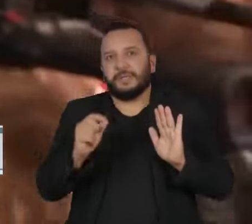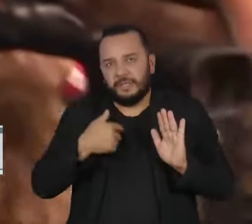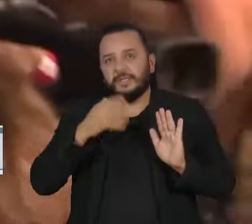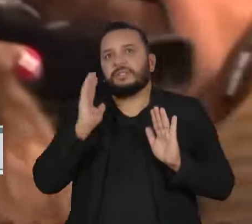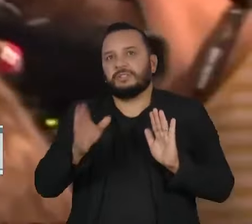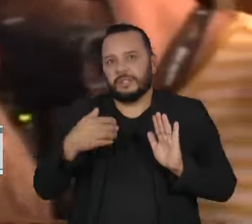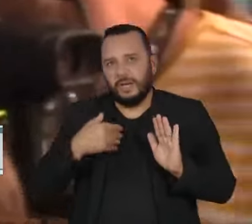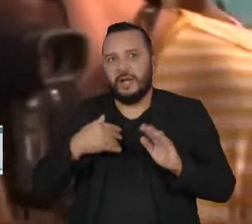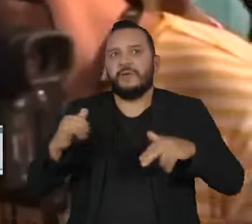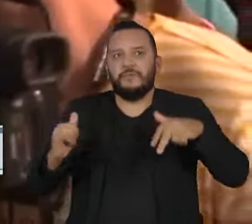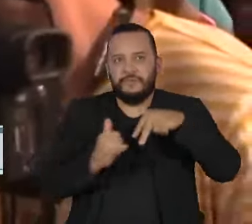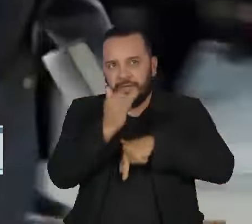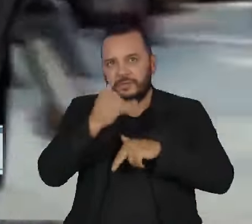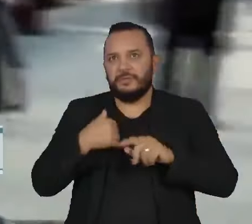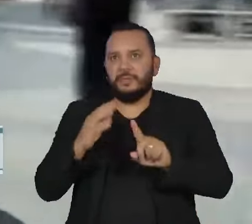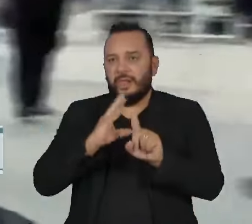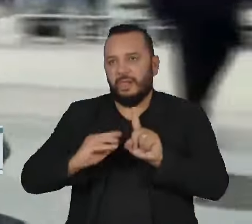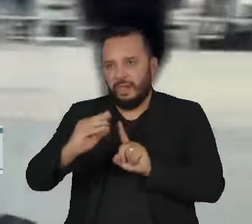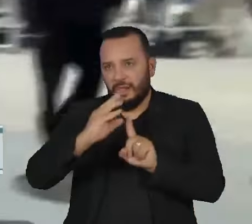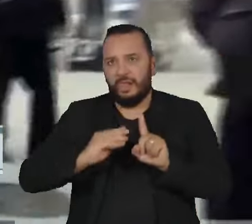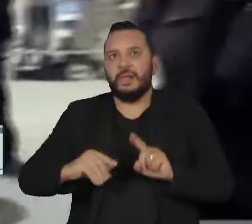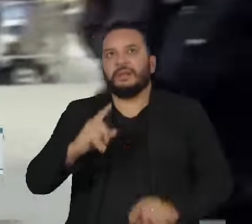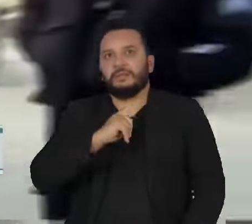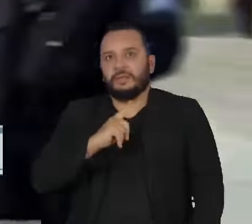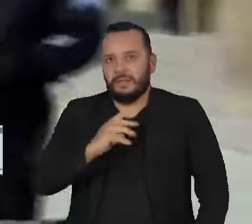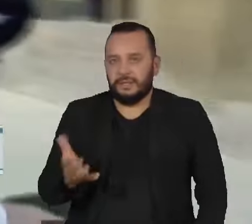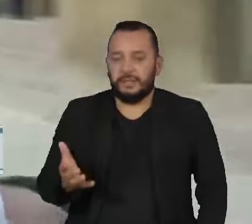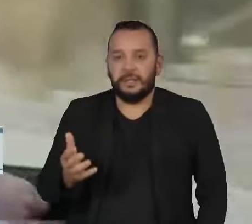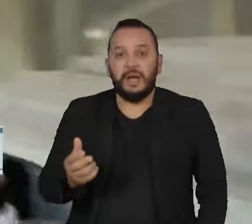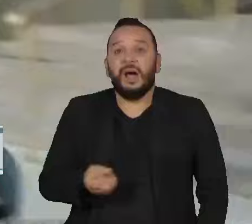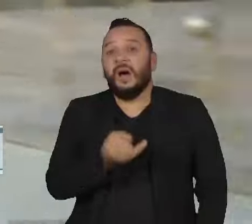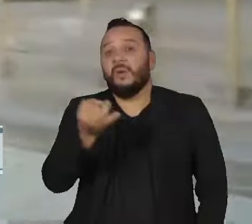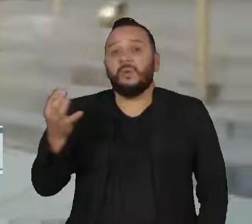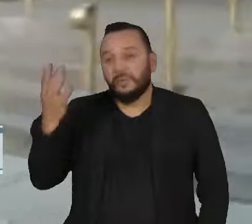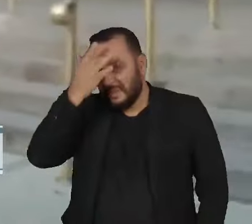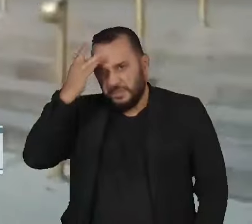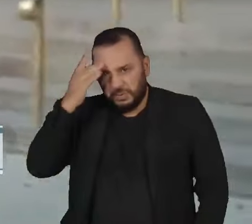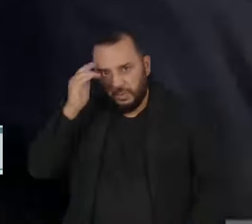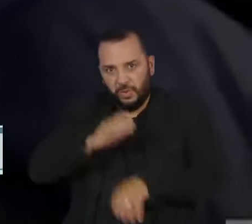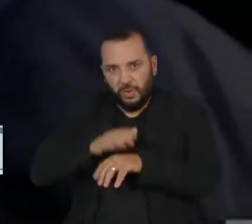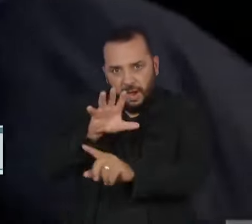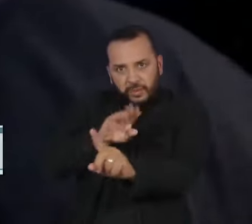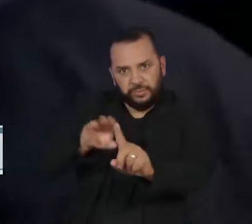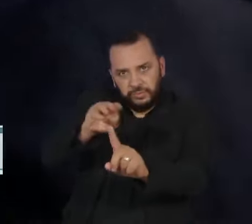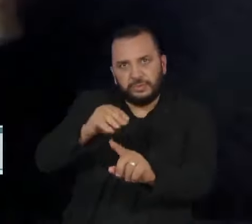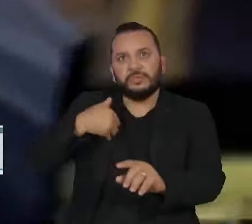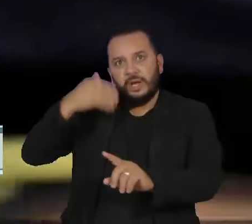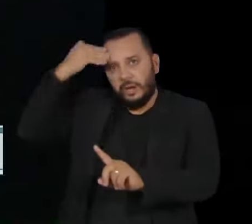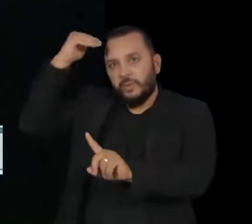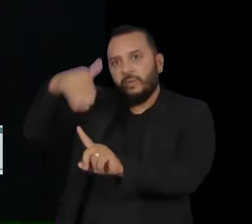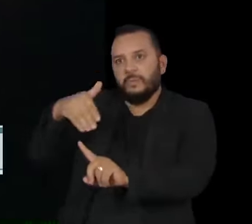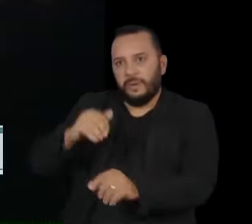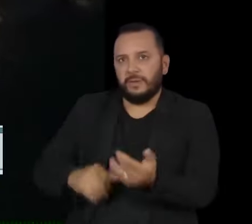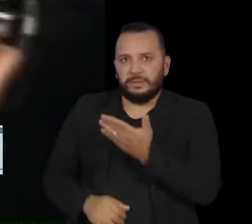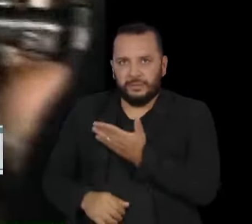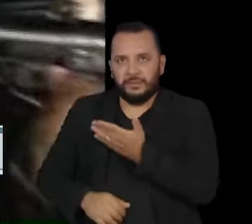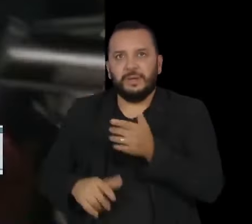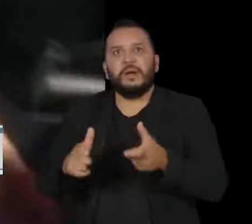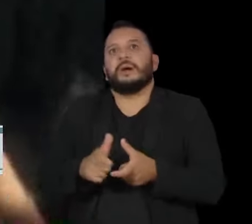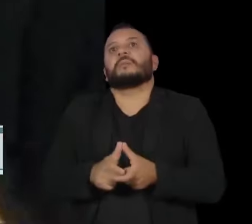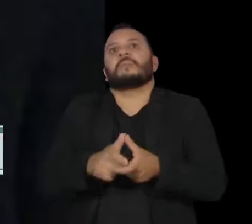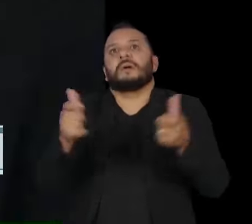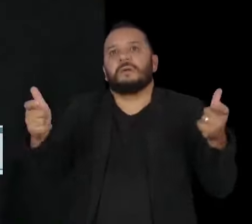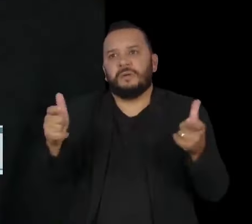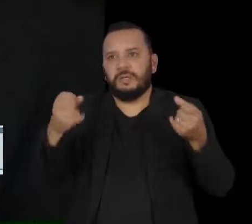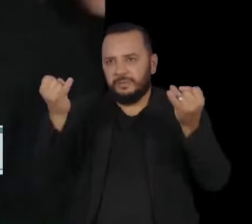sido vítimas de abuso sexual muitos dos abusadores foram julgados e condenados a maioria